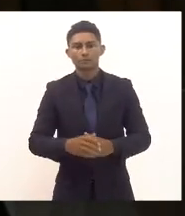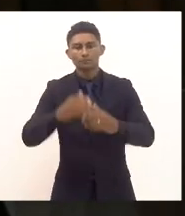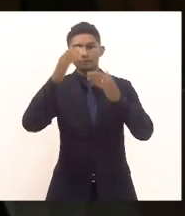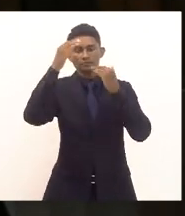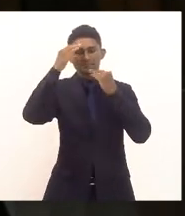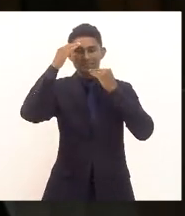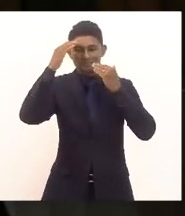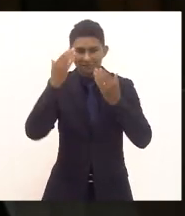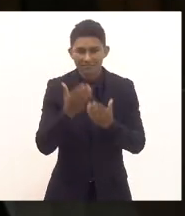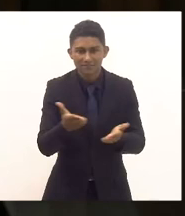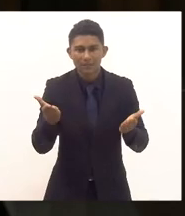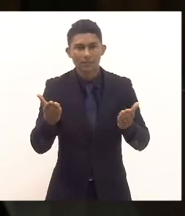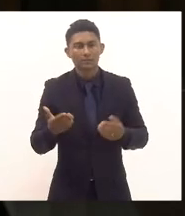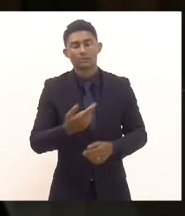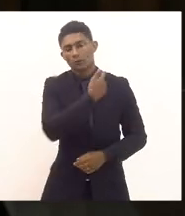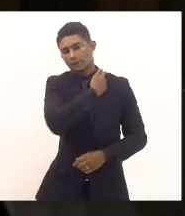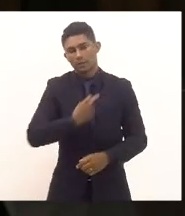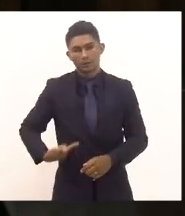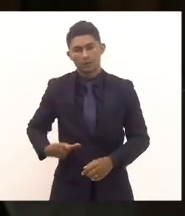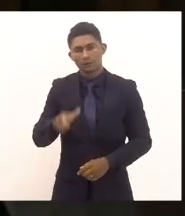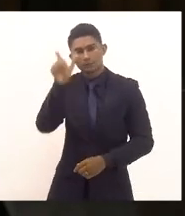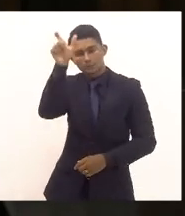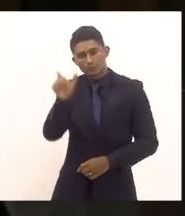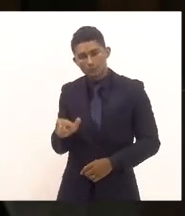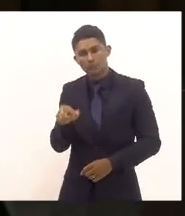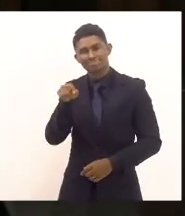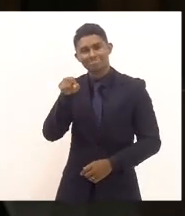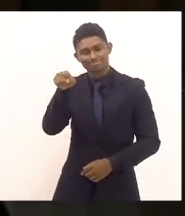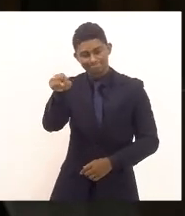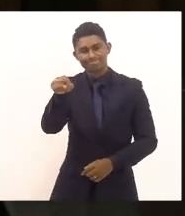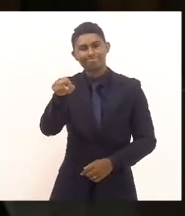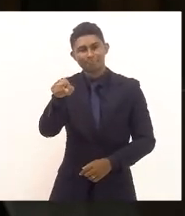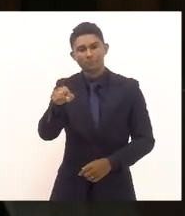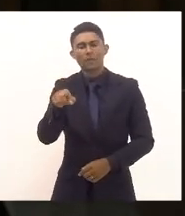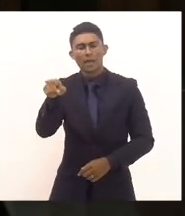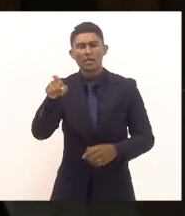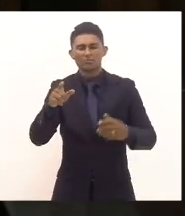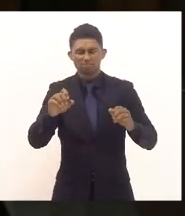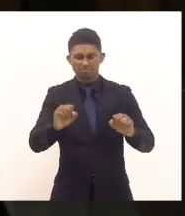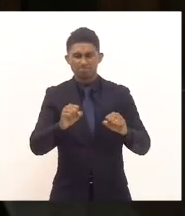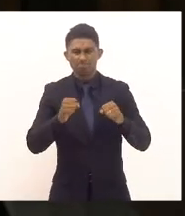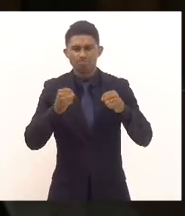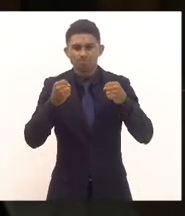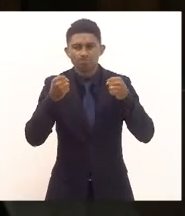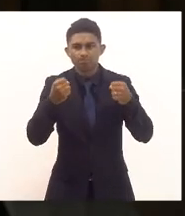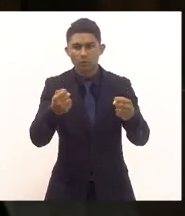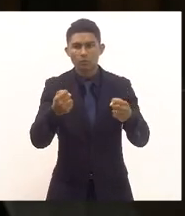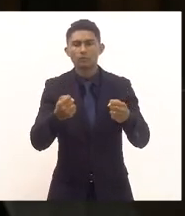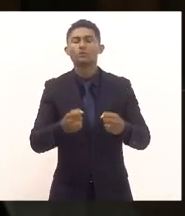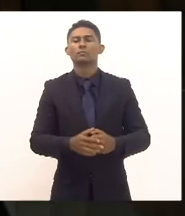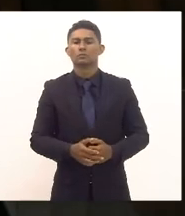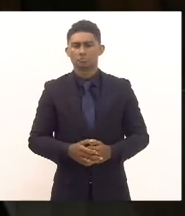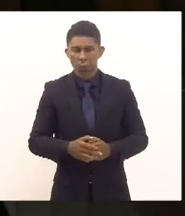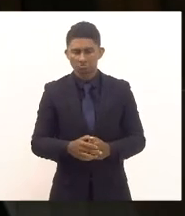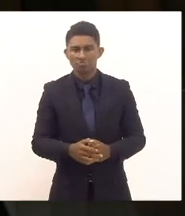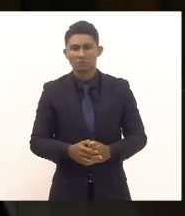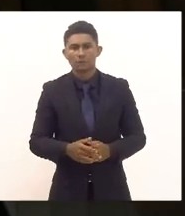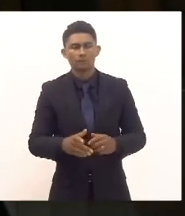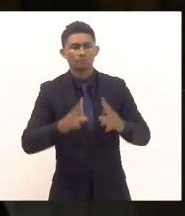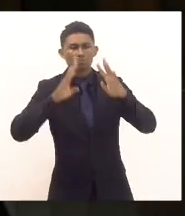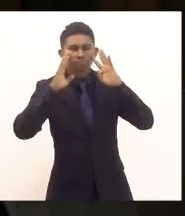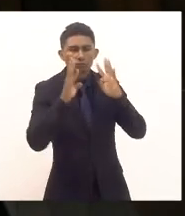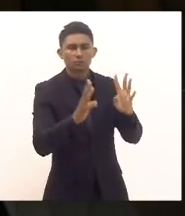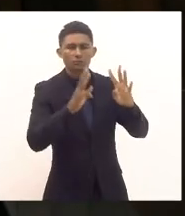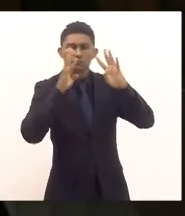agradecer ao nosso Governador Cláudio Castro que tem de se dedicado uma intenção tem dedicado uma atenção